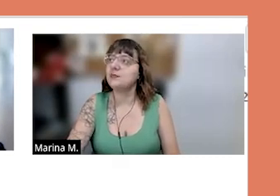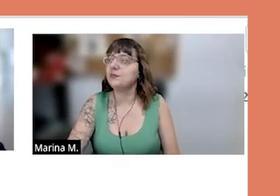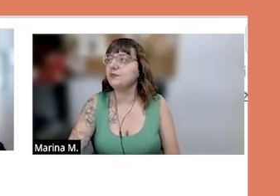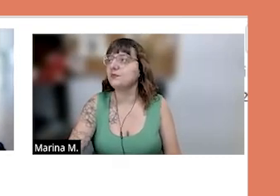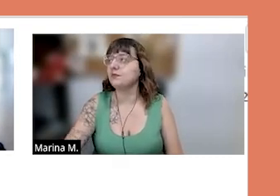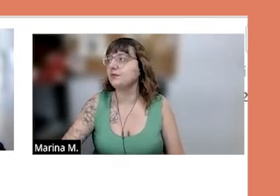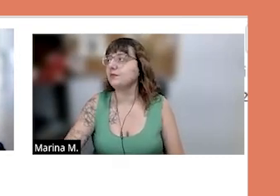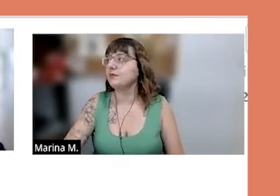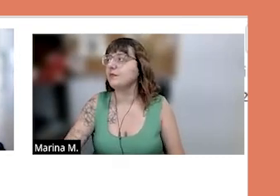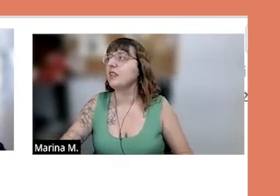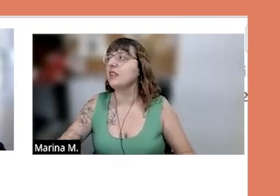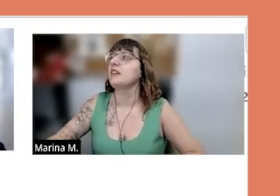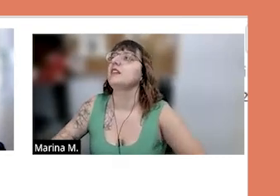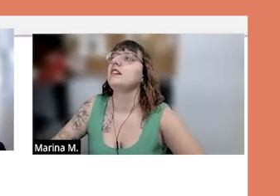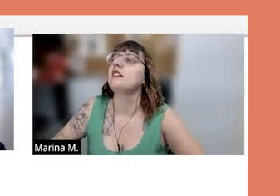ES,